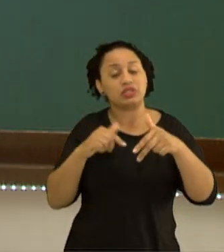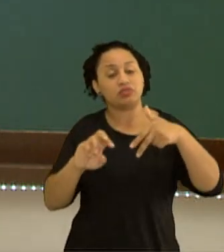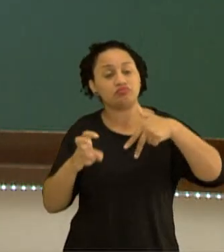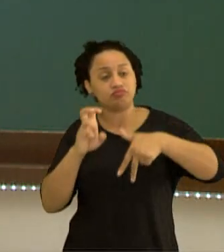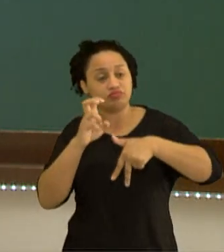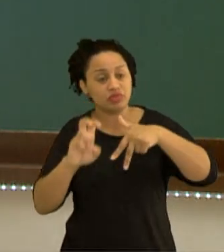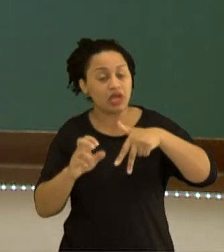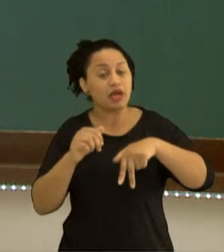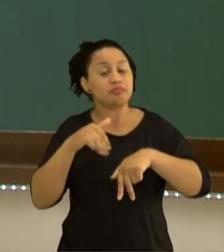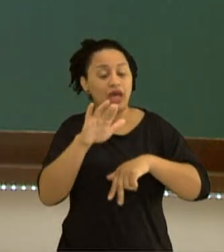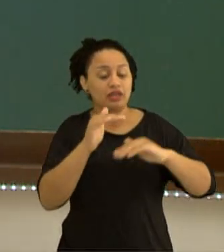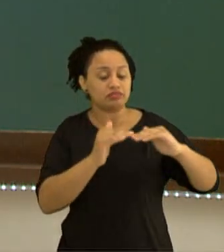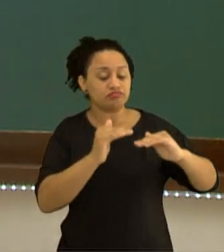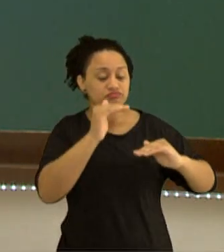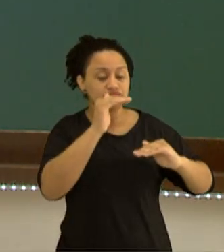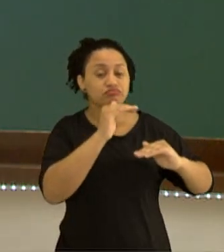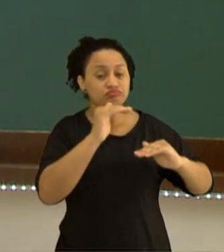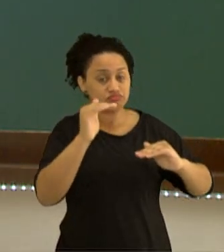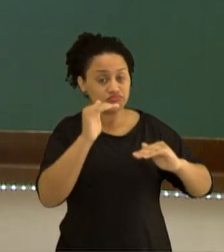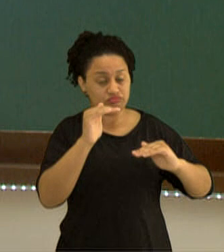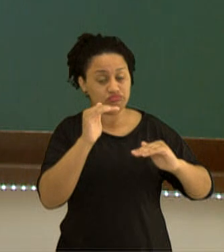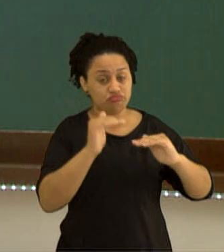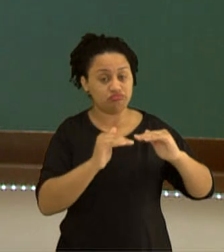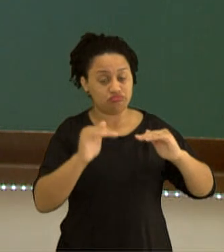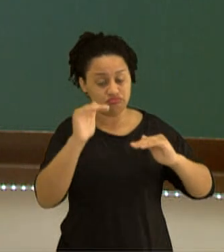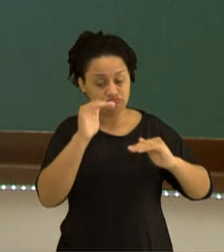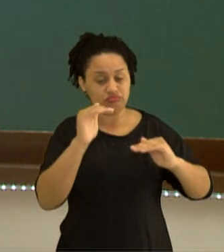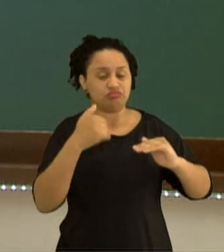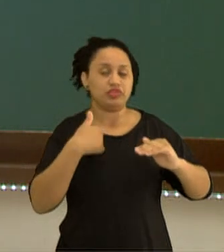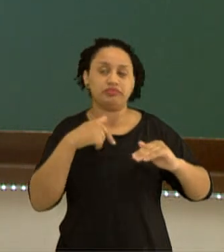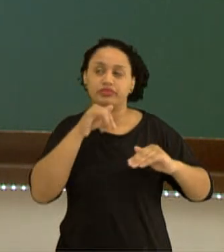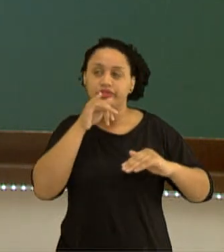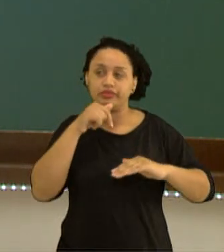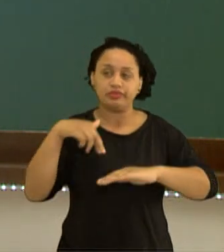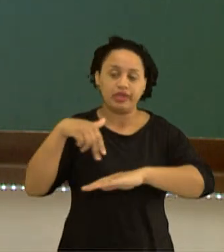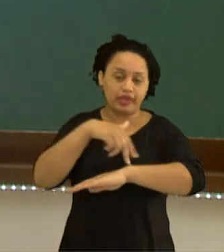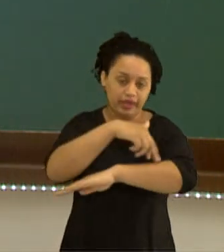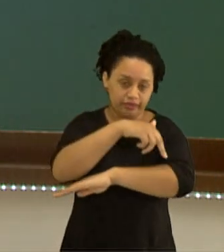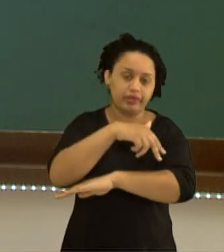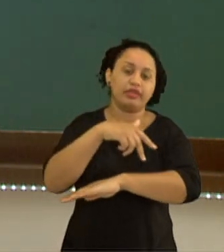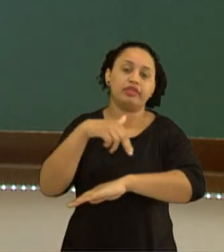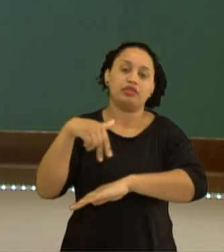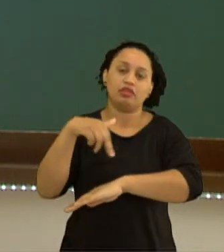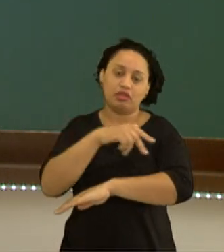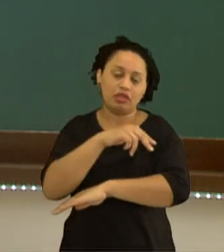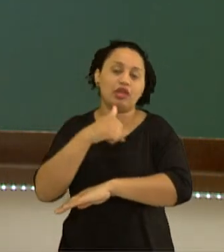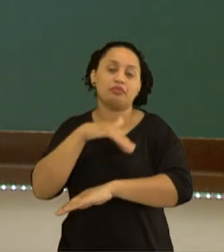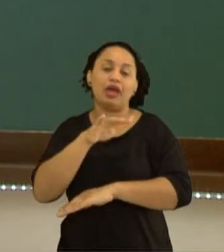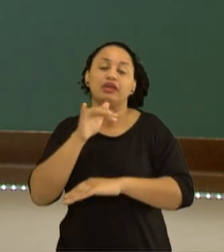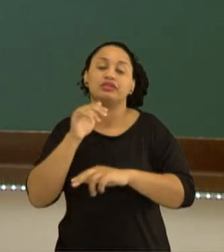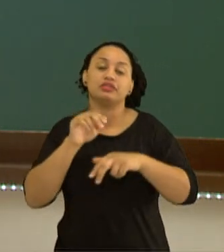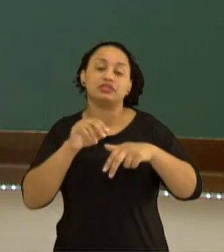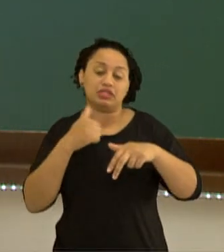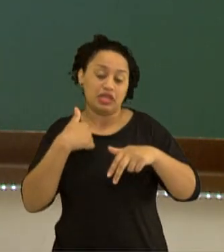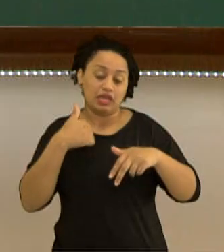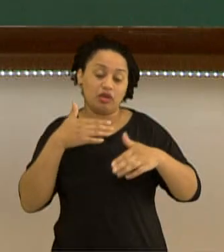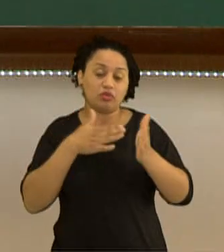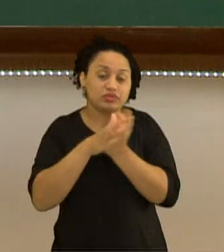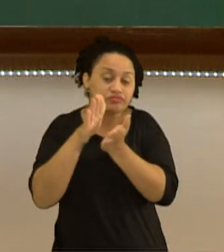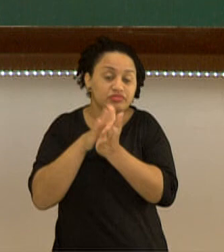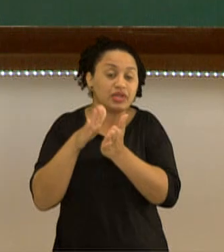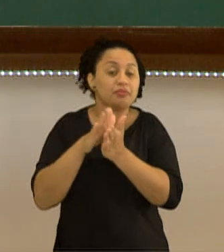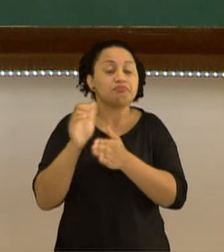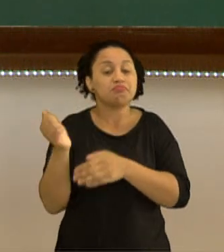acima desse nível de repouso, né, então quando a gente caminha, a gente gasta mais energia do que quando estamos parados. Quando